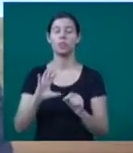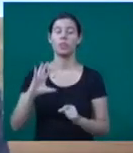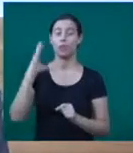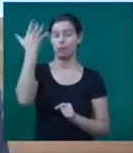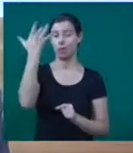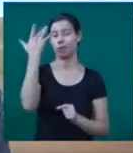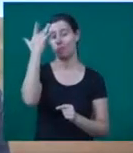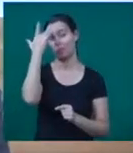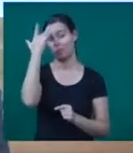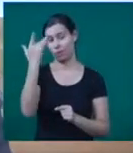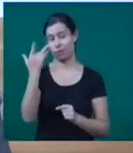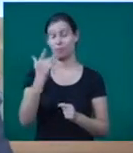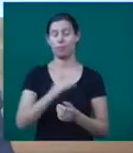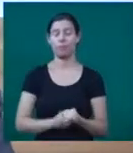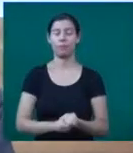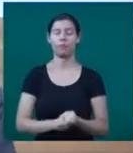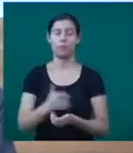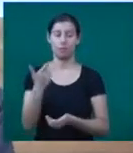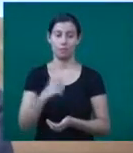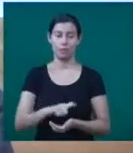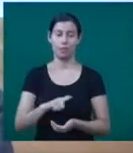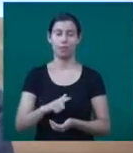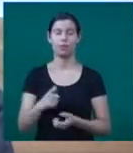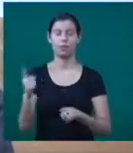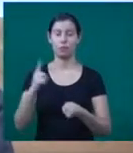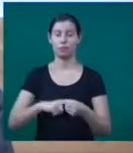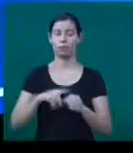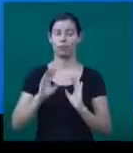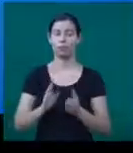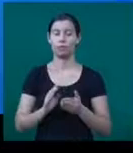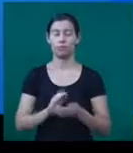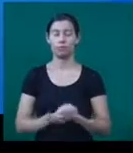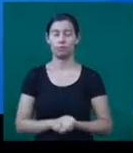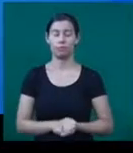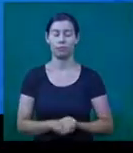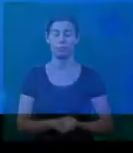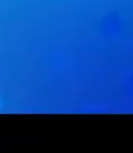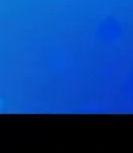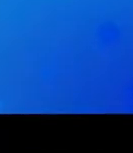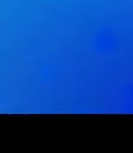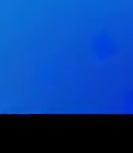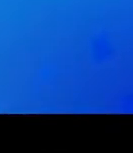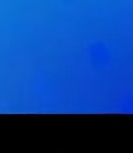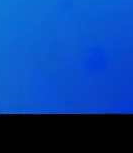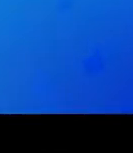tempo para o feriado de Corpus Christi e muito mais. Eu volto em instantes. Até já.